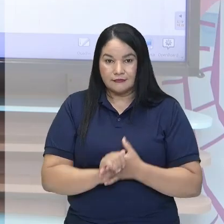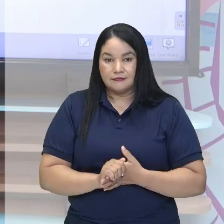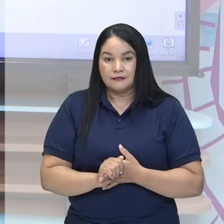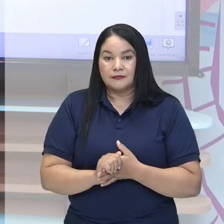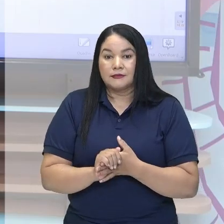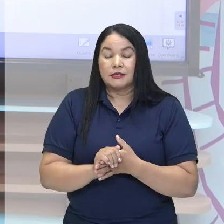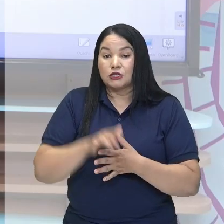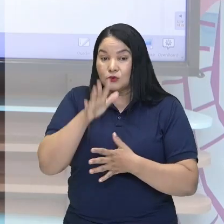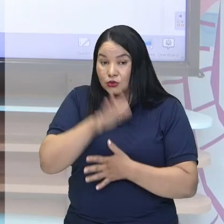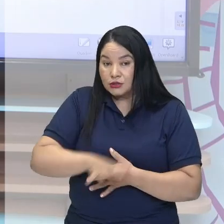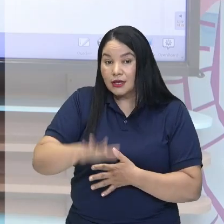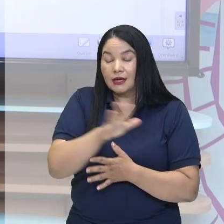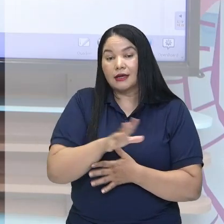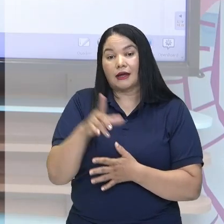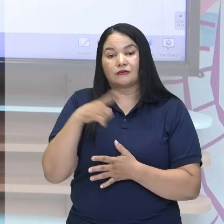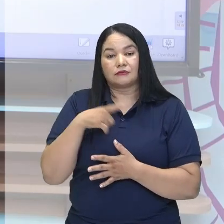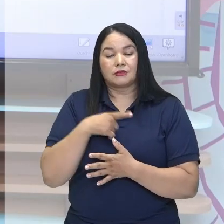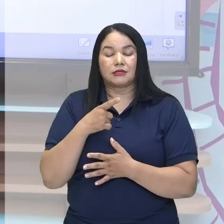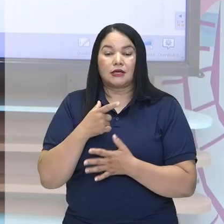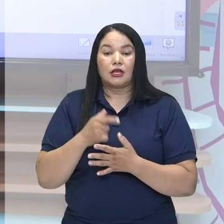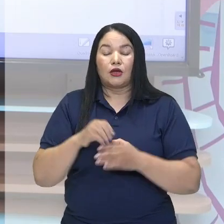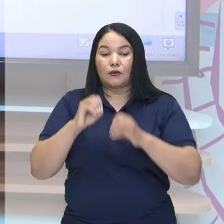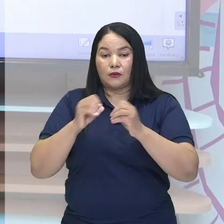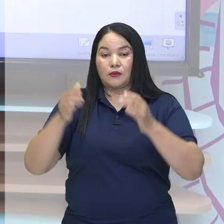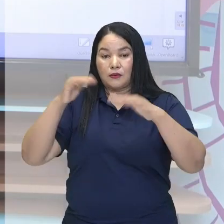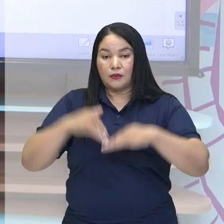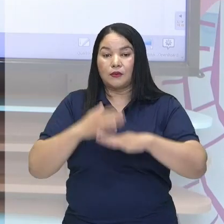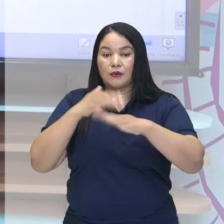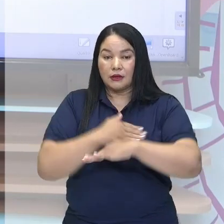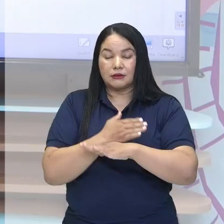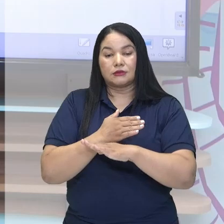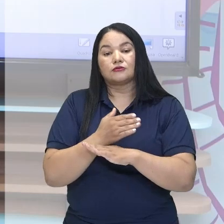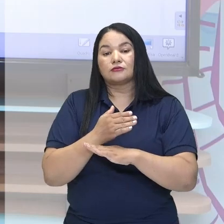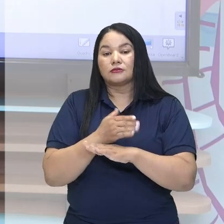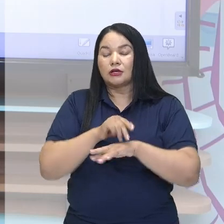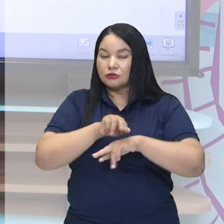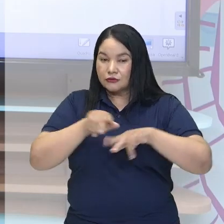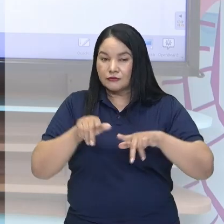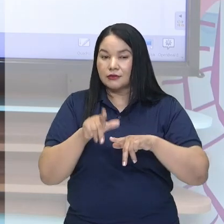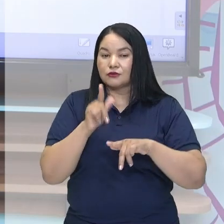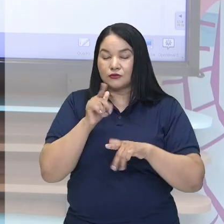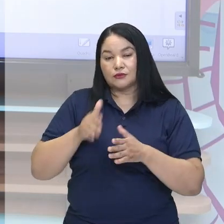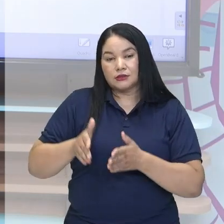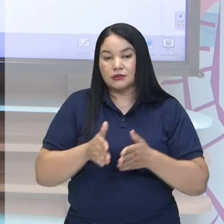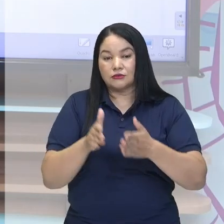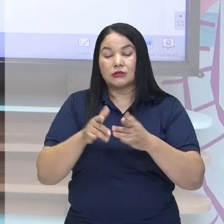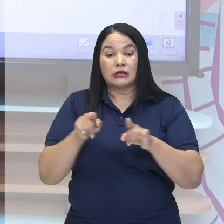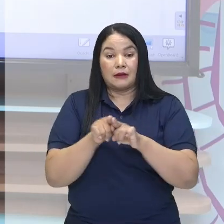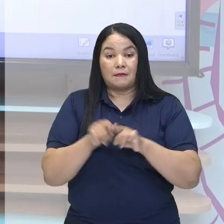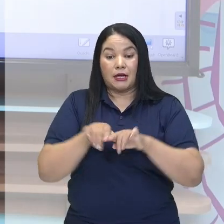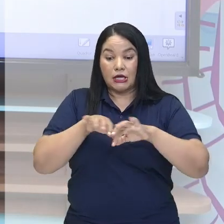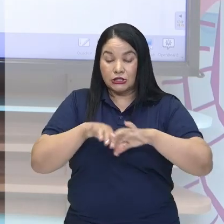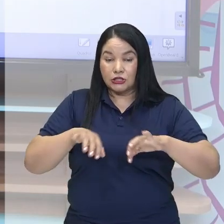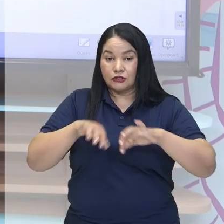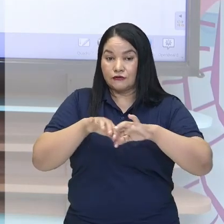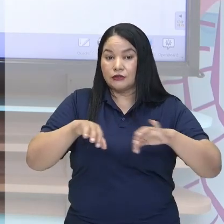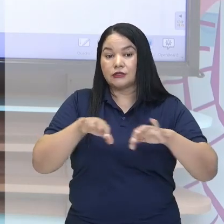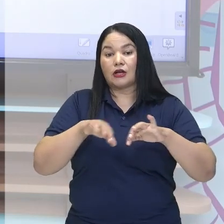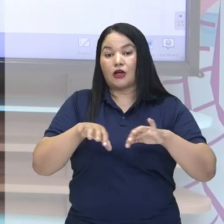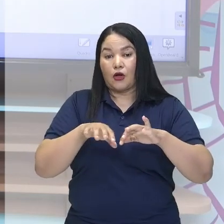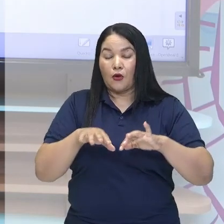tem ali as bacias do Atlântico. E nessa divisão que foi feita aí nesse mapinha, a gente tem